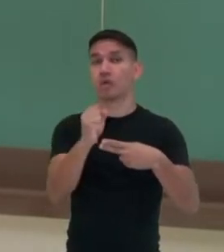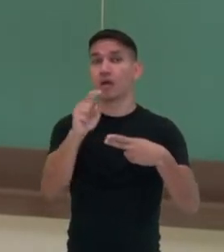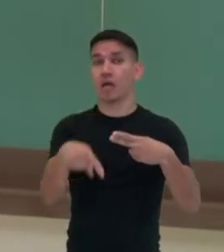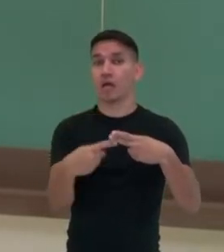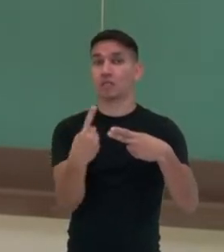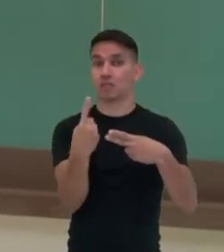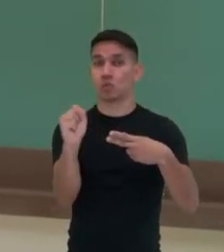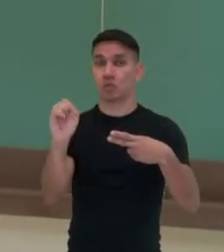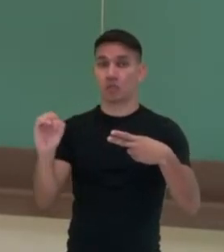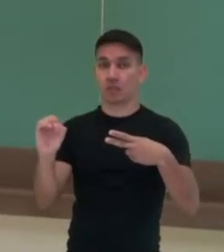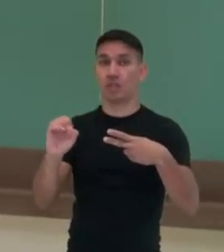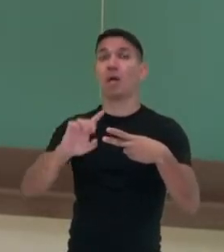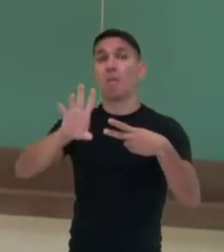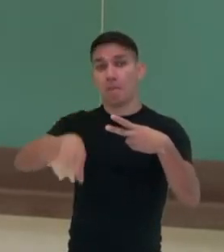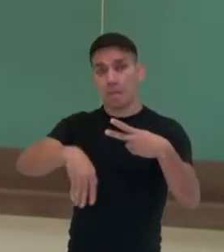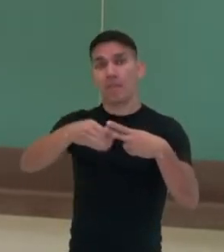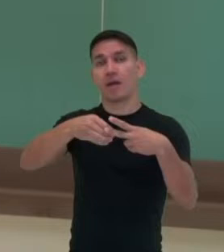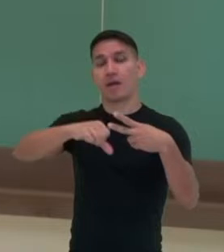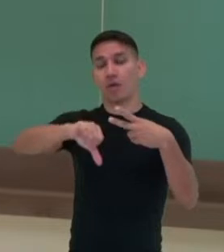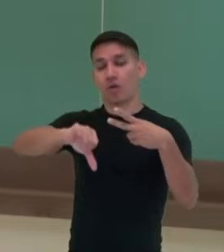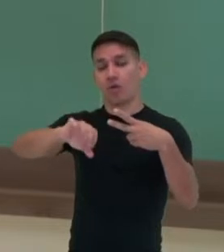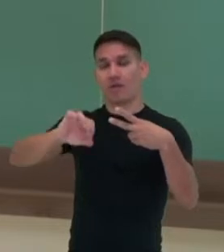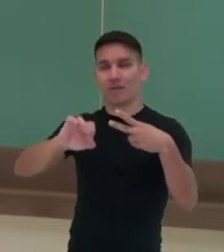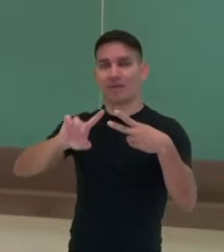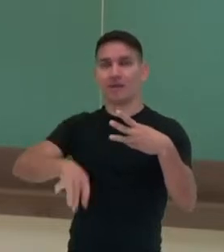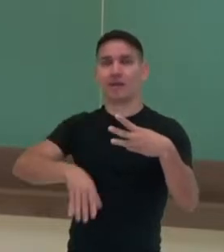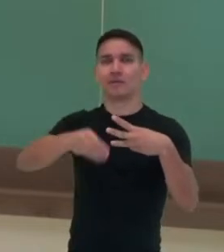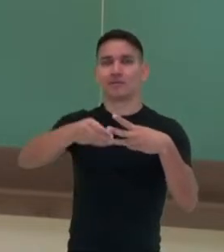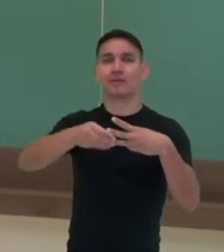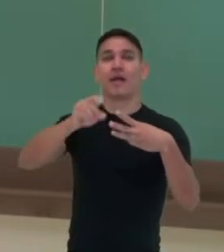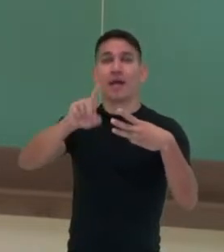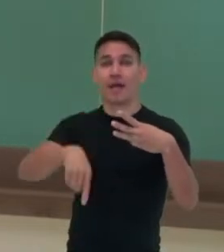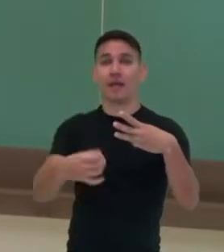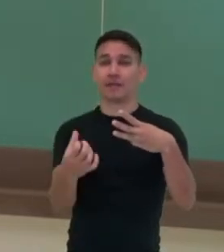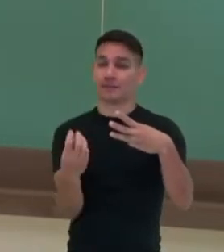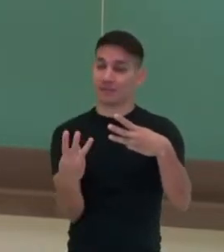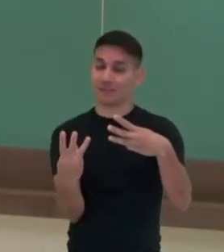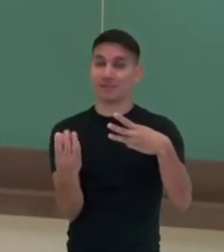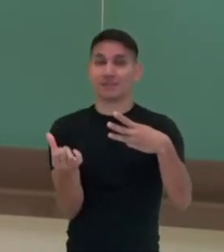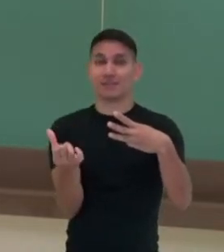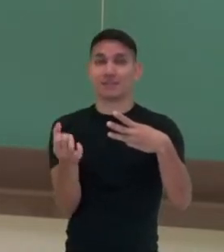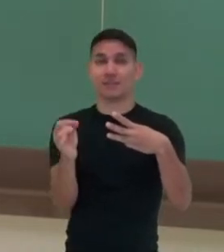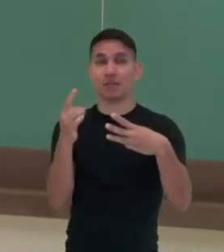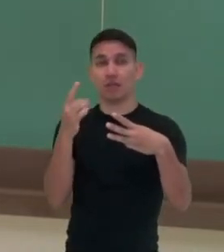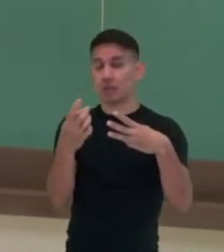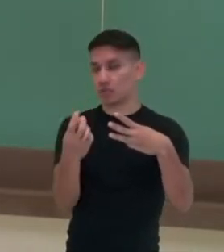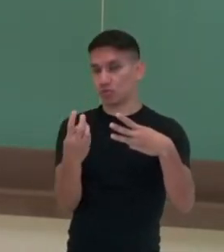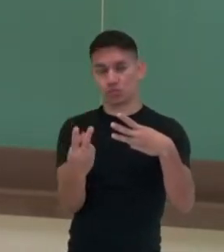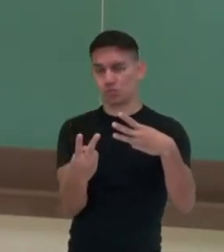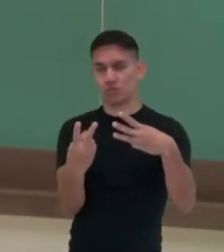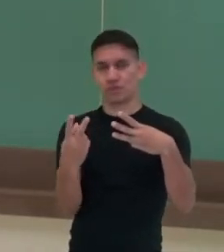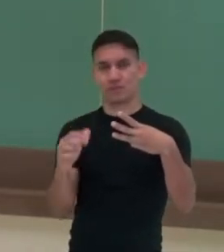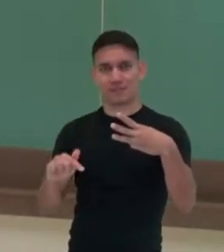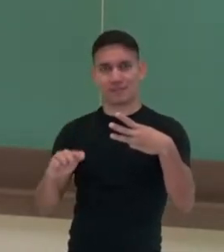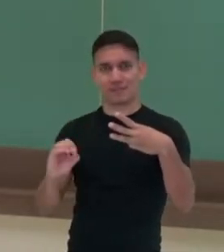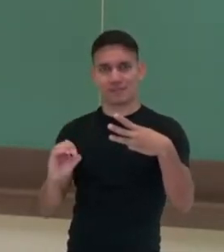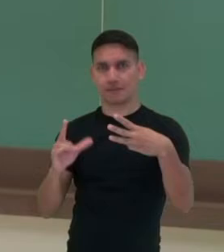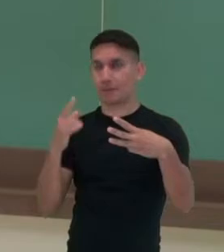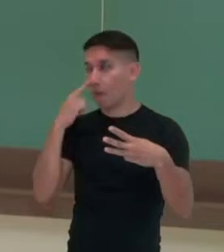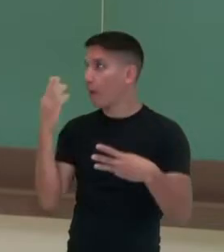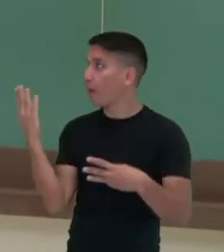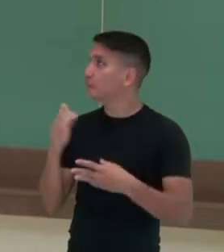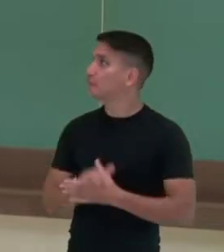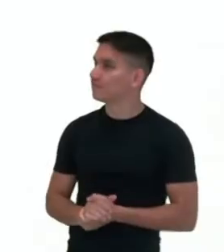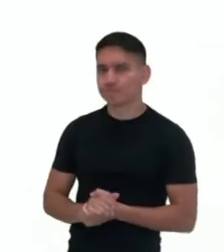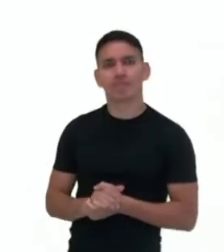quartos de volta seria 90 mais 90 mais 90, ou 3 vezes 90, né? Que dá 270, tá? E